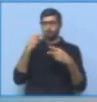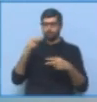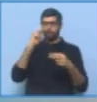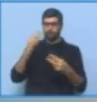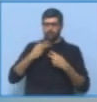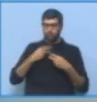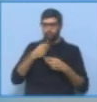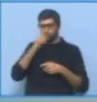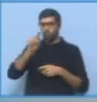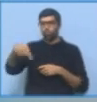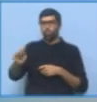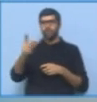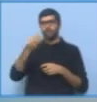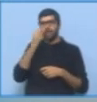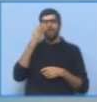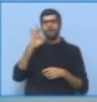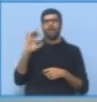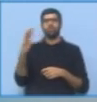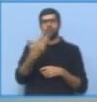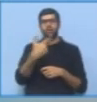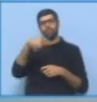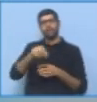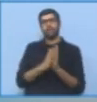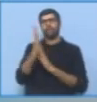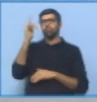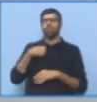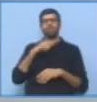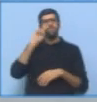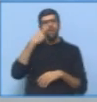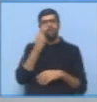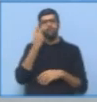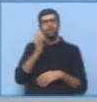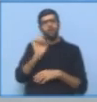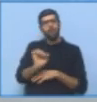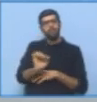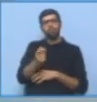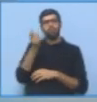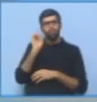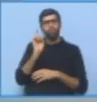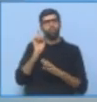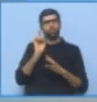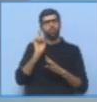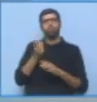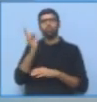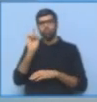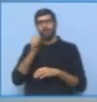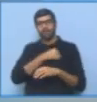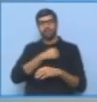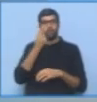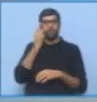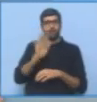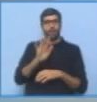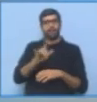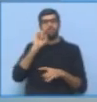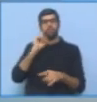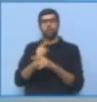outros, com a natureza e sobretudo com Deus. E não perturba a vida da casa? Não, esse é o desafio maior, que é a casa é habitada e ao mesmo tempo hoje